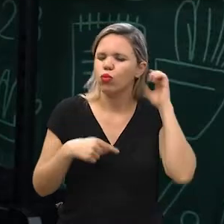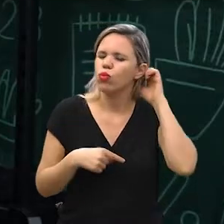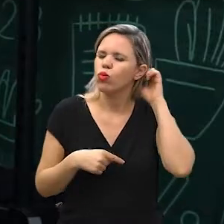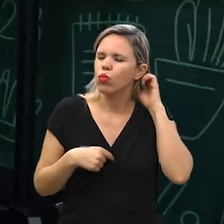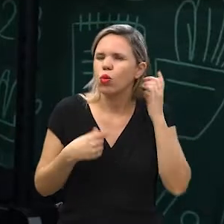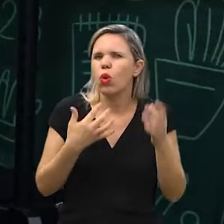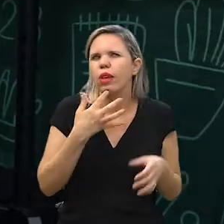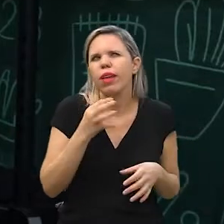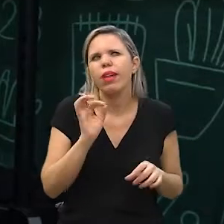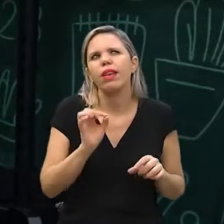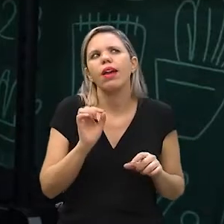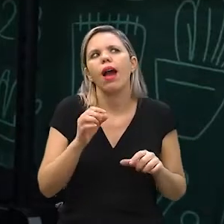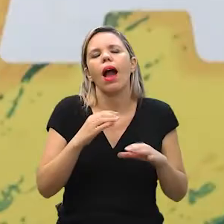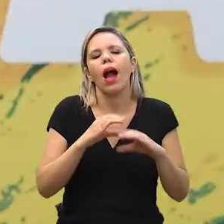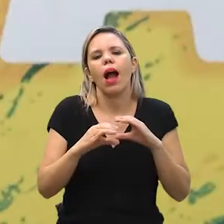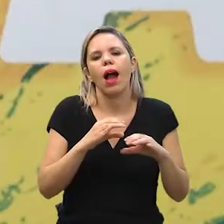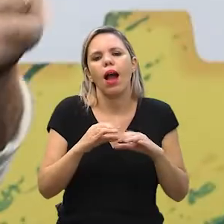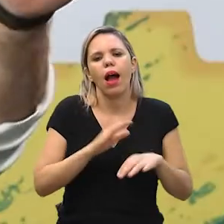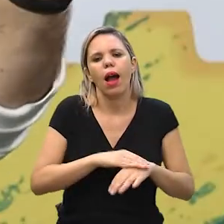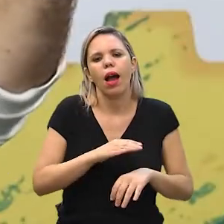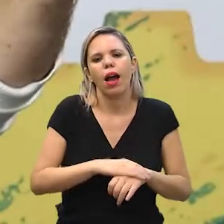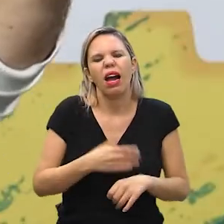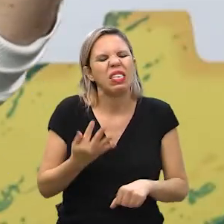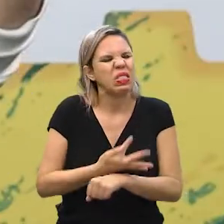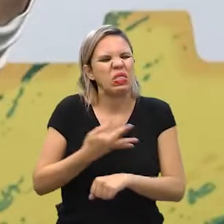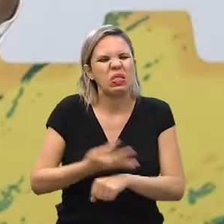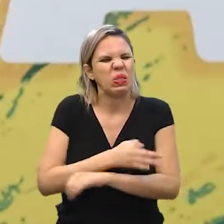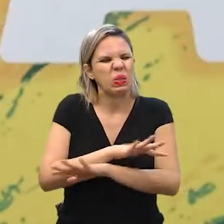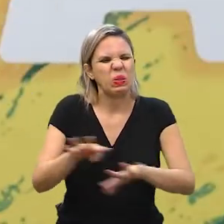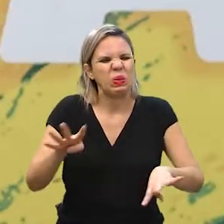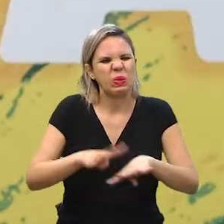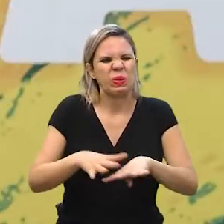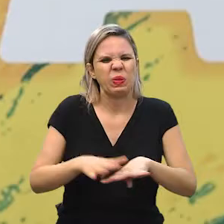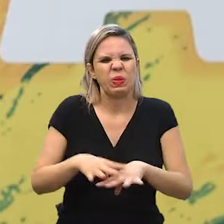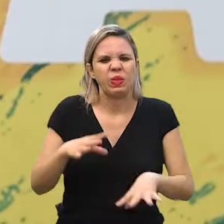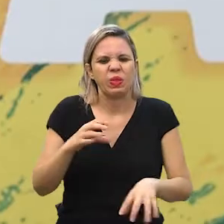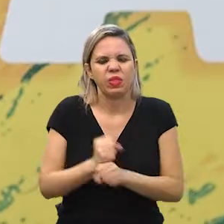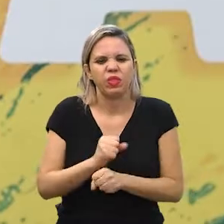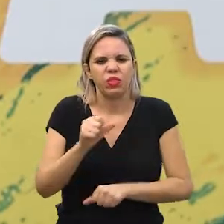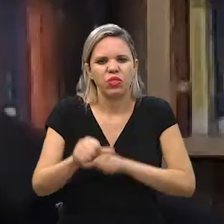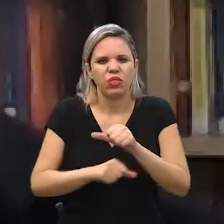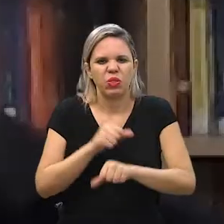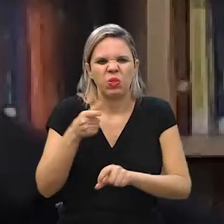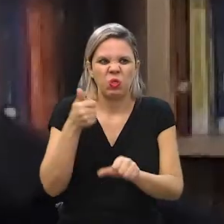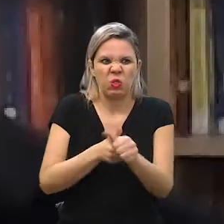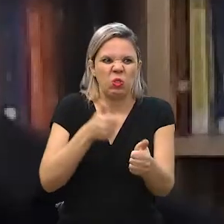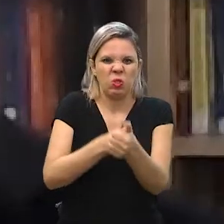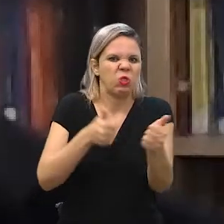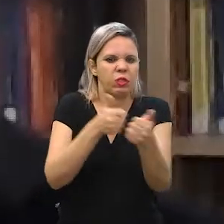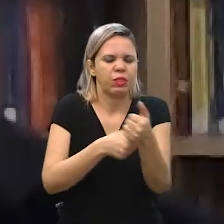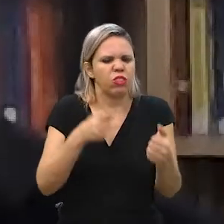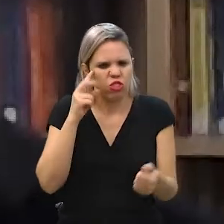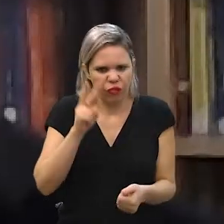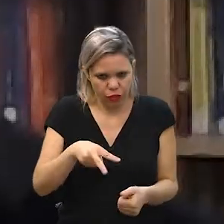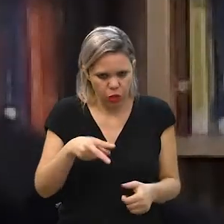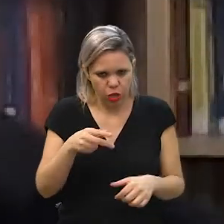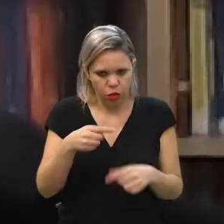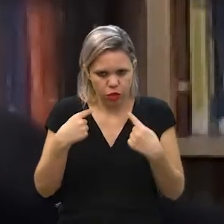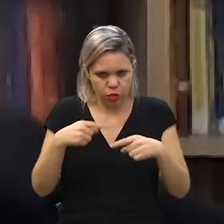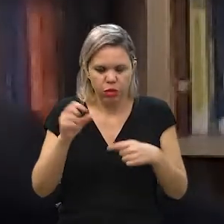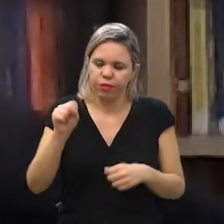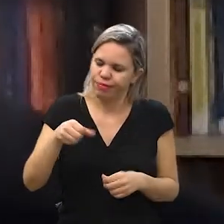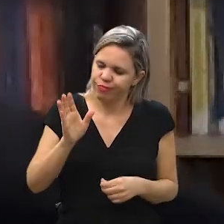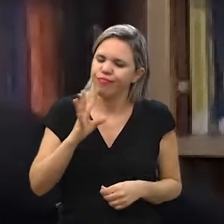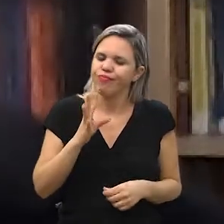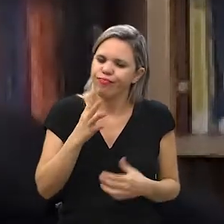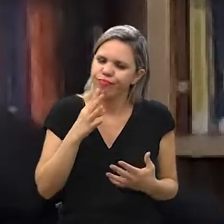quem cantava, eu não aguento mais, a matemática virou perseguição. Você já ouviu essa música ou não?